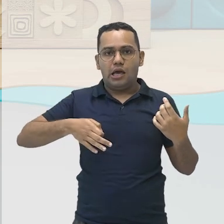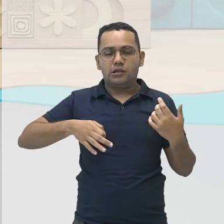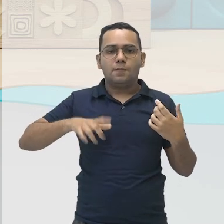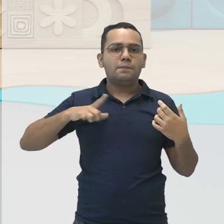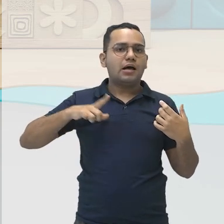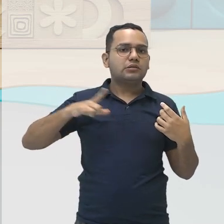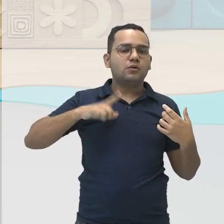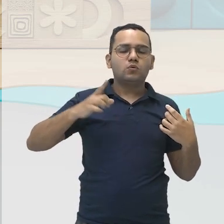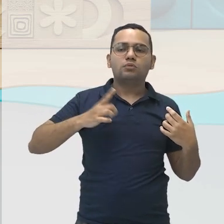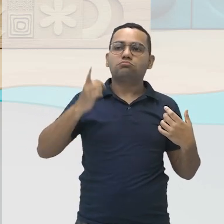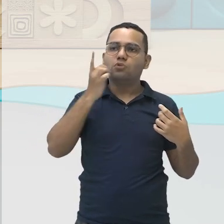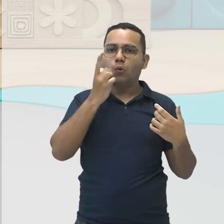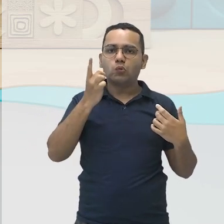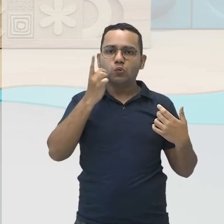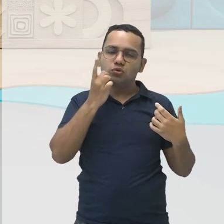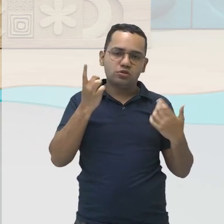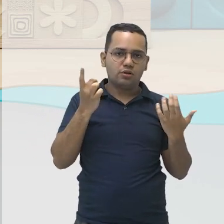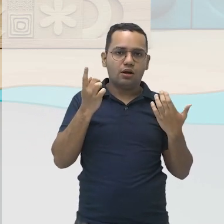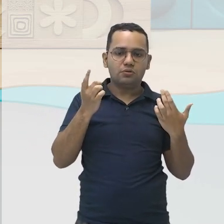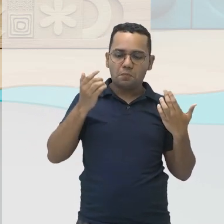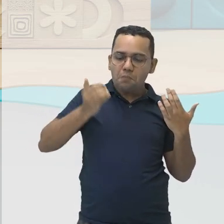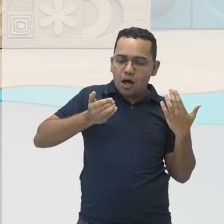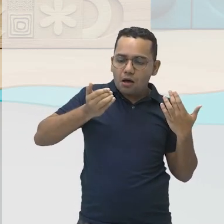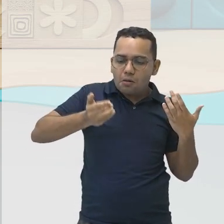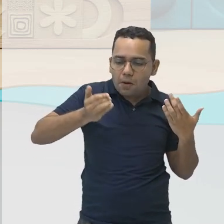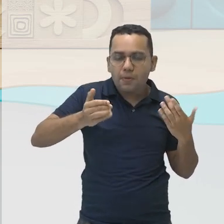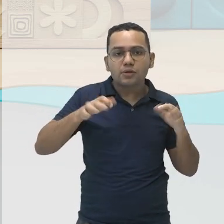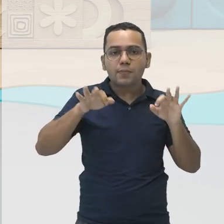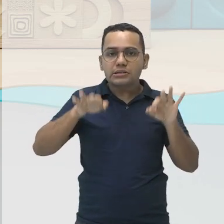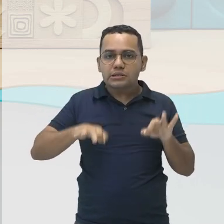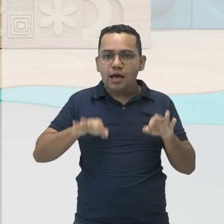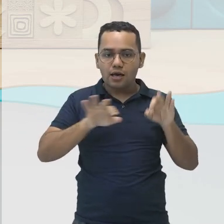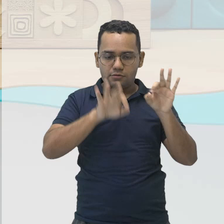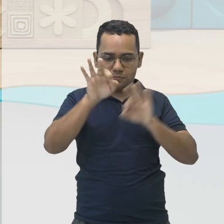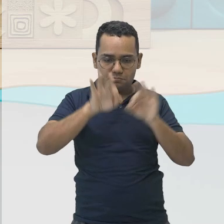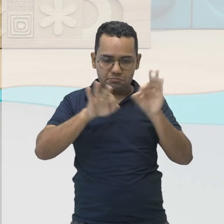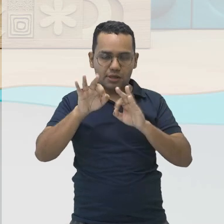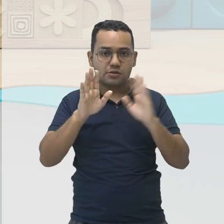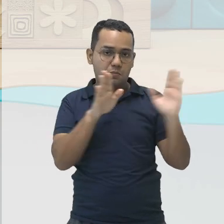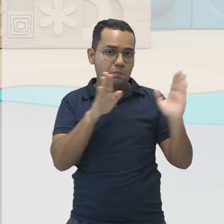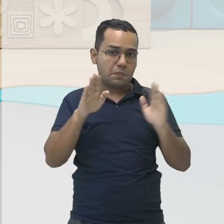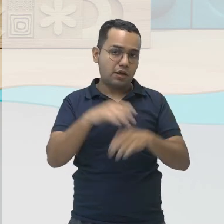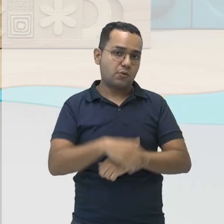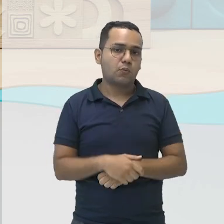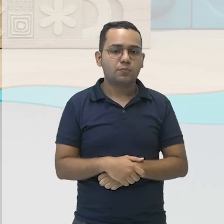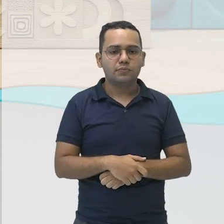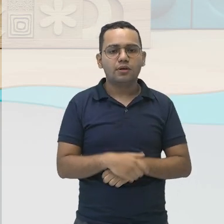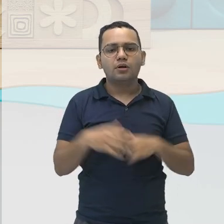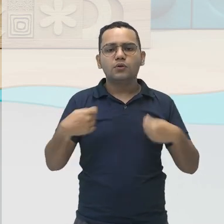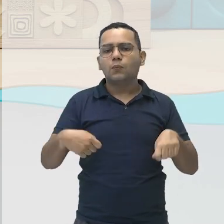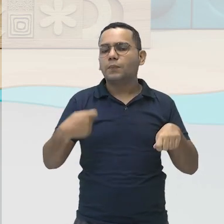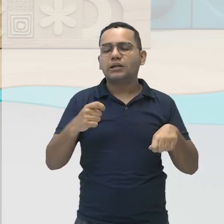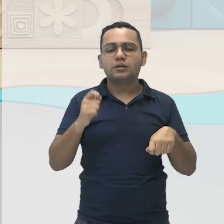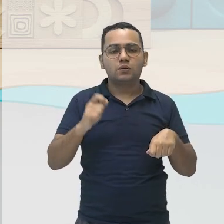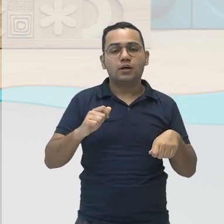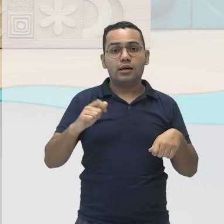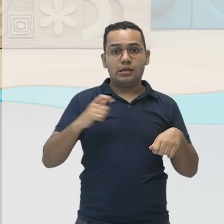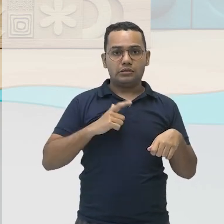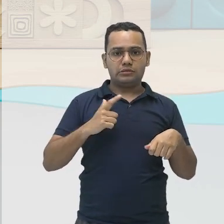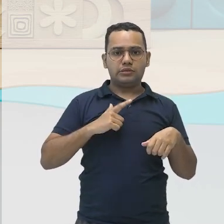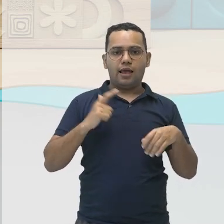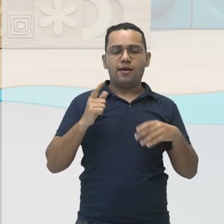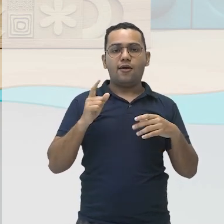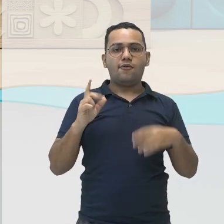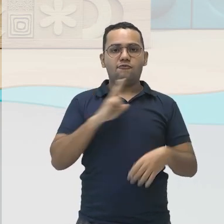distribuídos ao longo do dia, né? A questão também de repor esses sais minerais como sódio, potássio, que